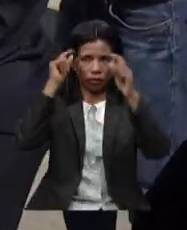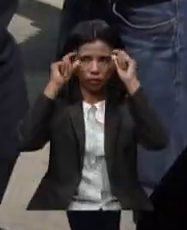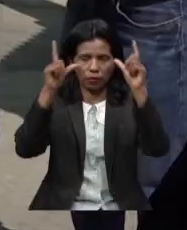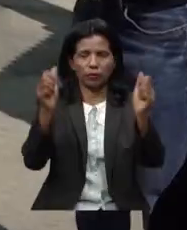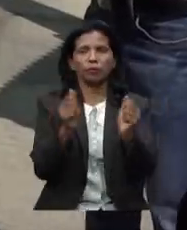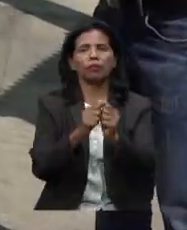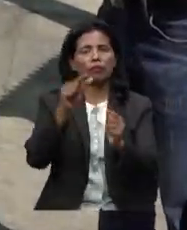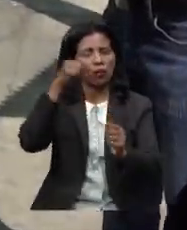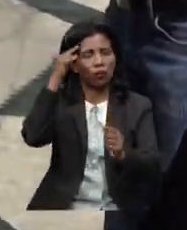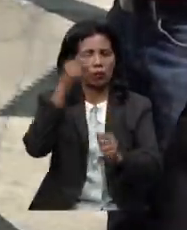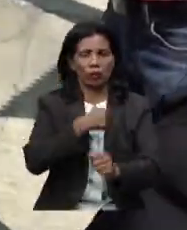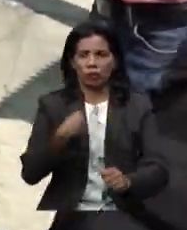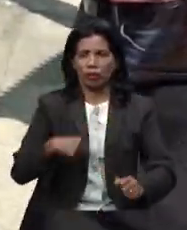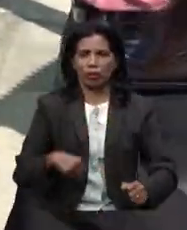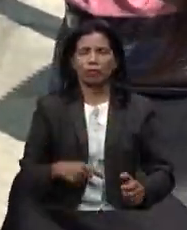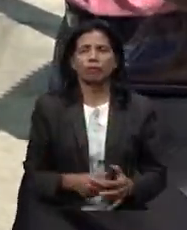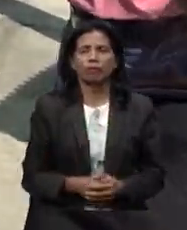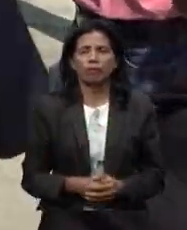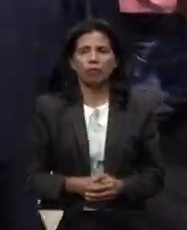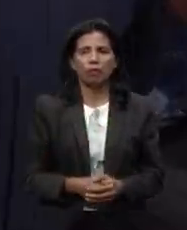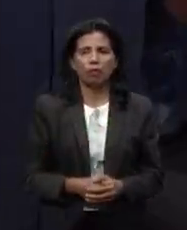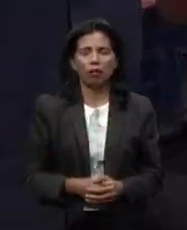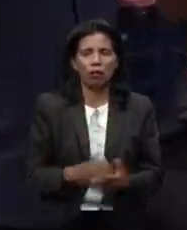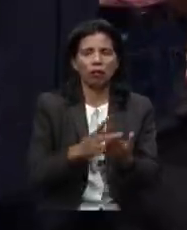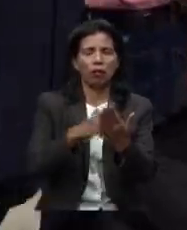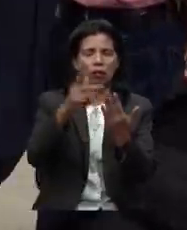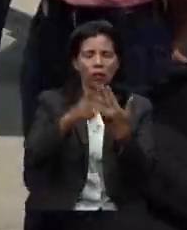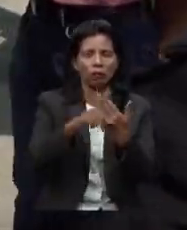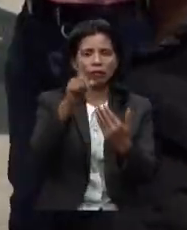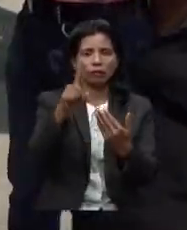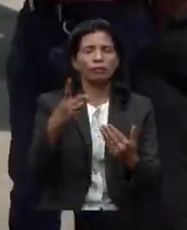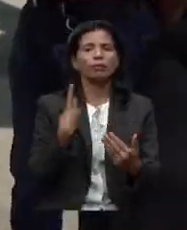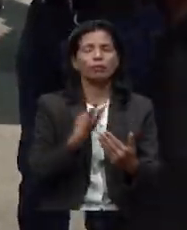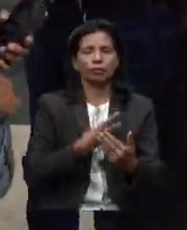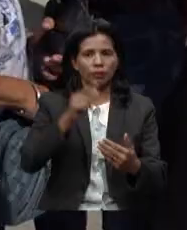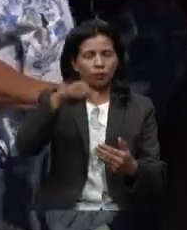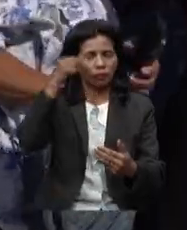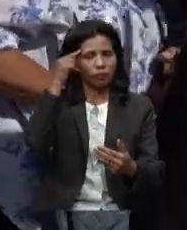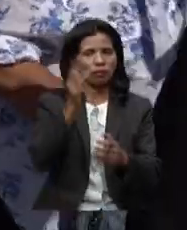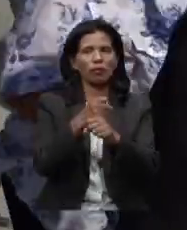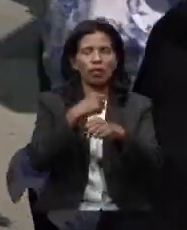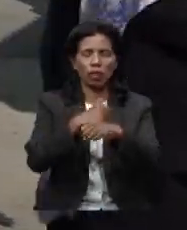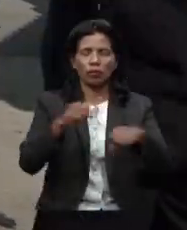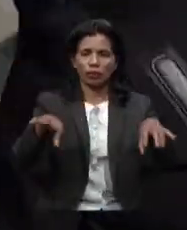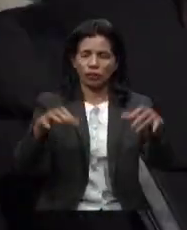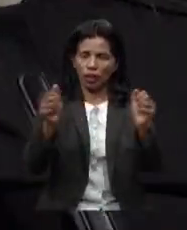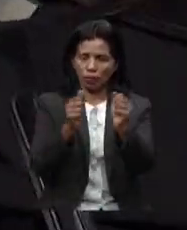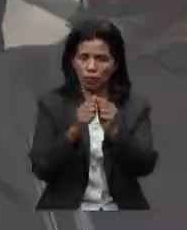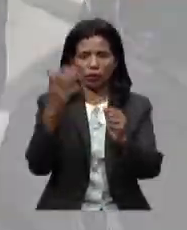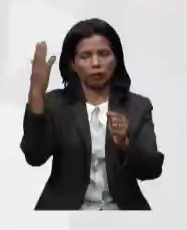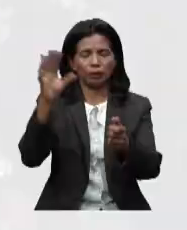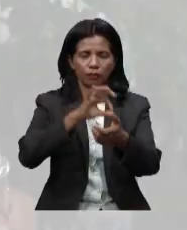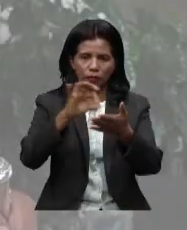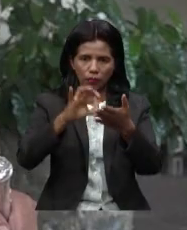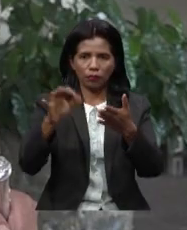e governo Sina. Mas se não parte programa ida, nebe itania governo, se iraba halu acordo, nebe, ou assina,